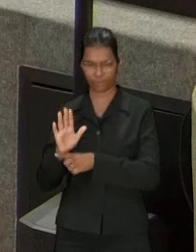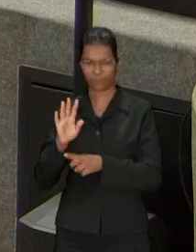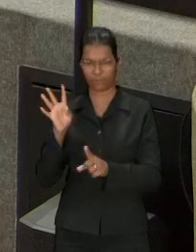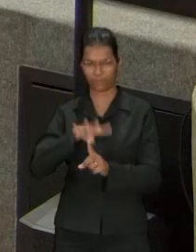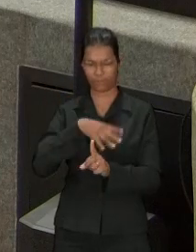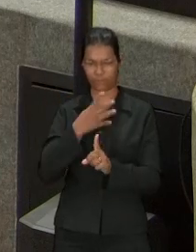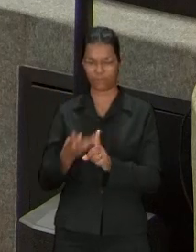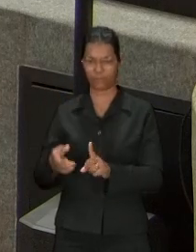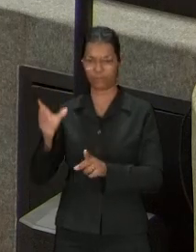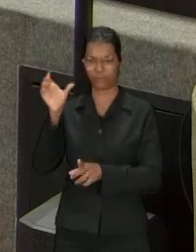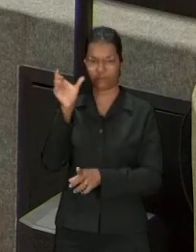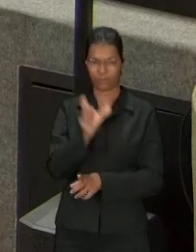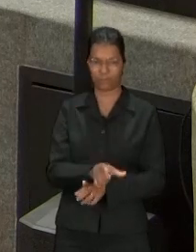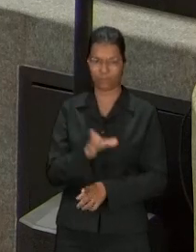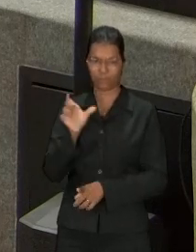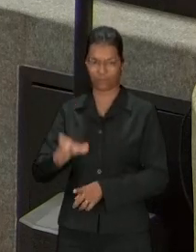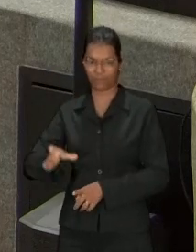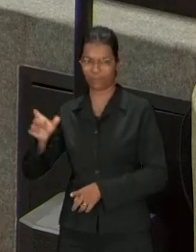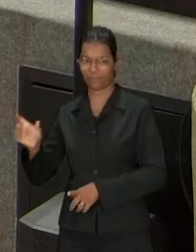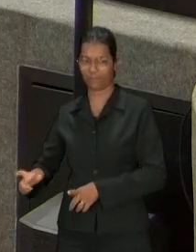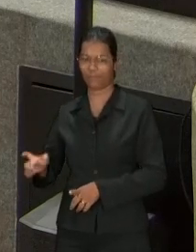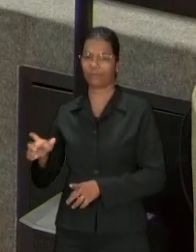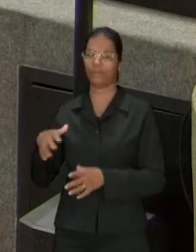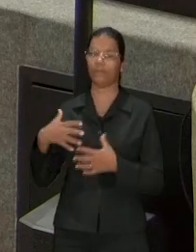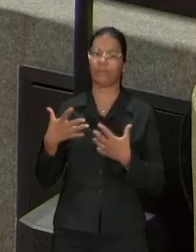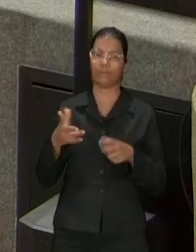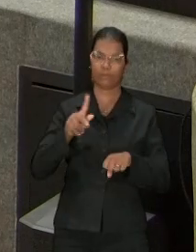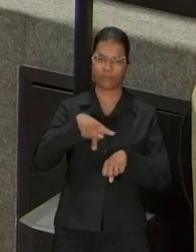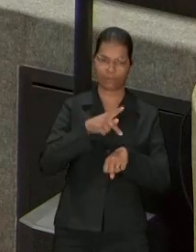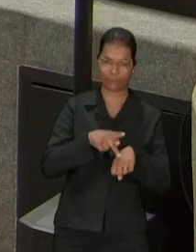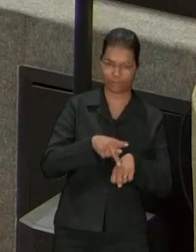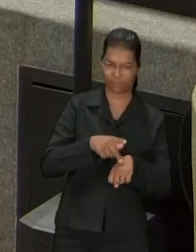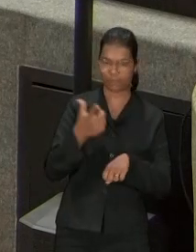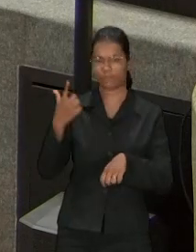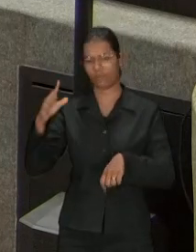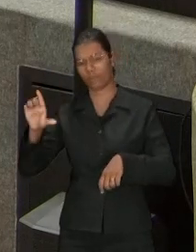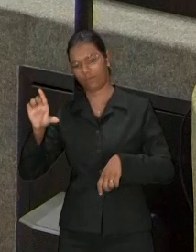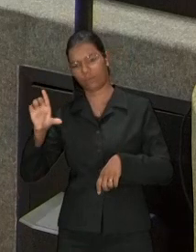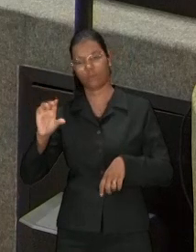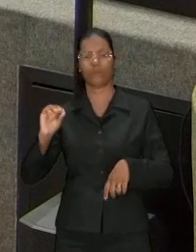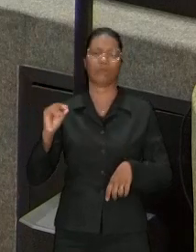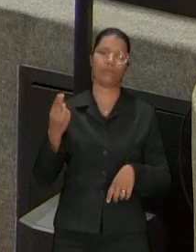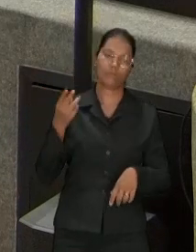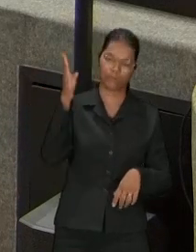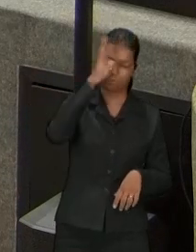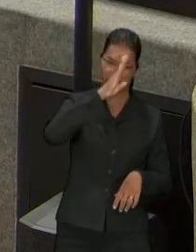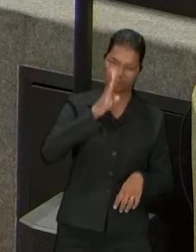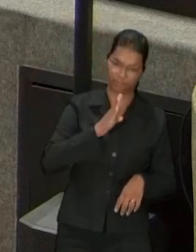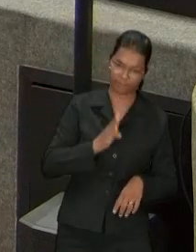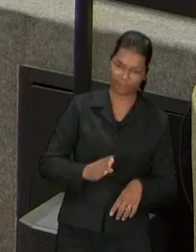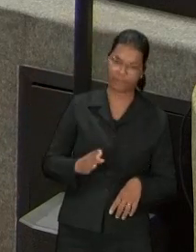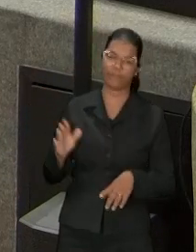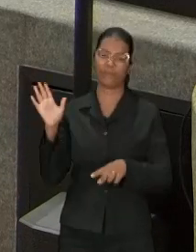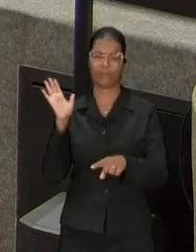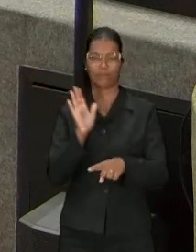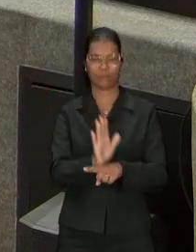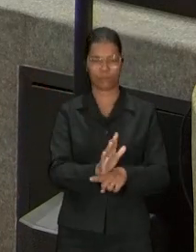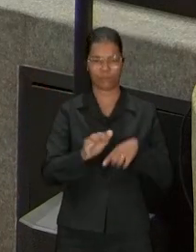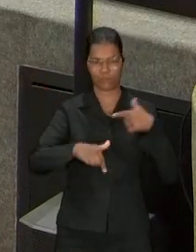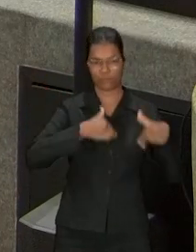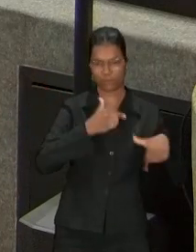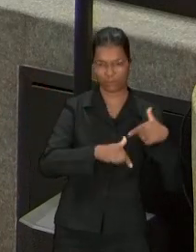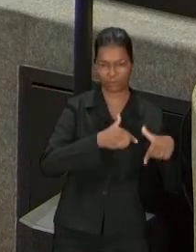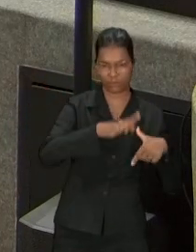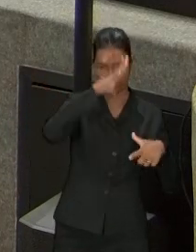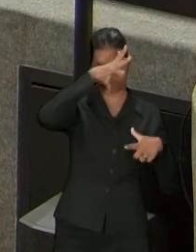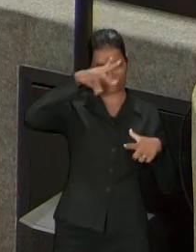civis ou militares, por seus méritos pessoais ou relevantes serviços prestados ao Estado de Mato Grosso, tenham se feito